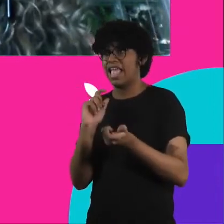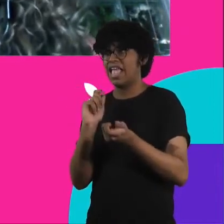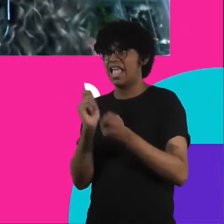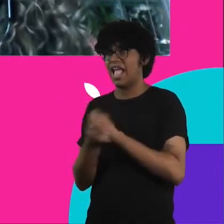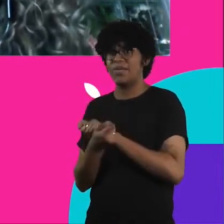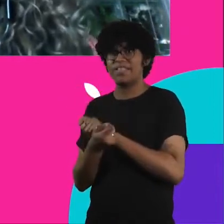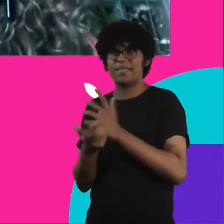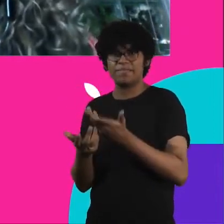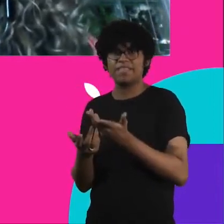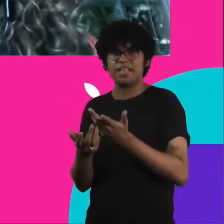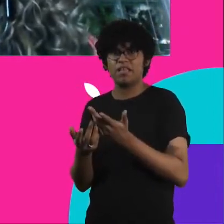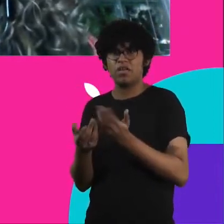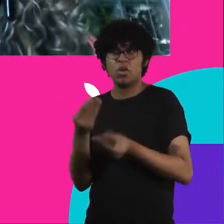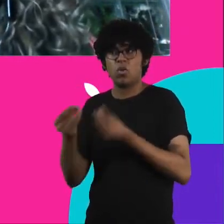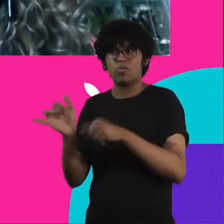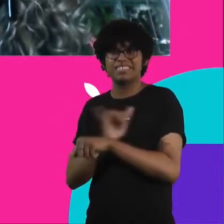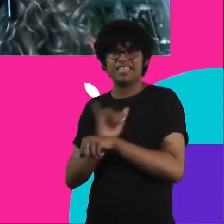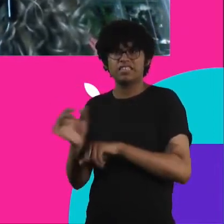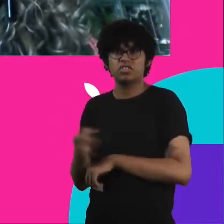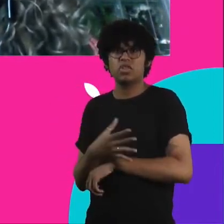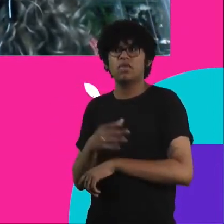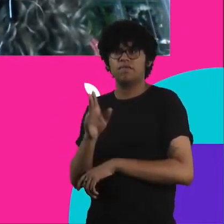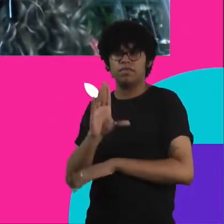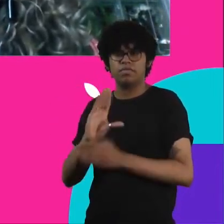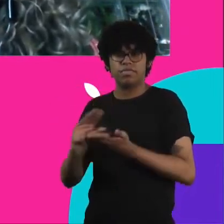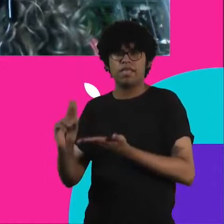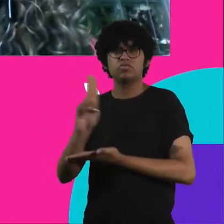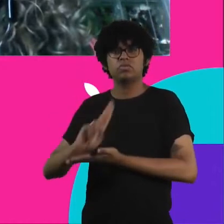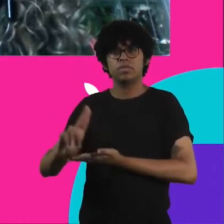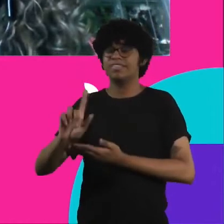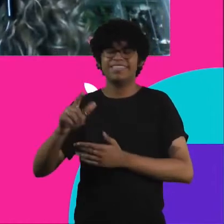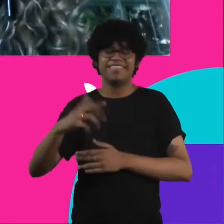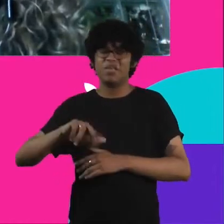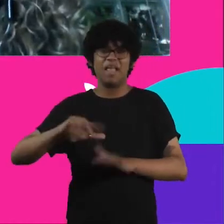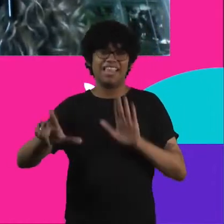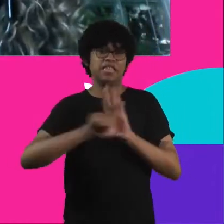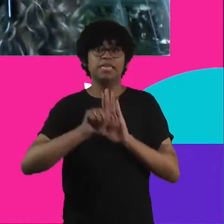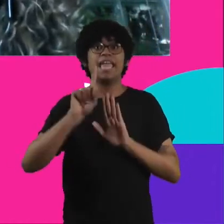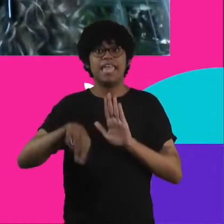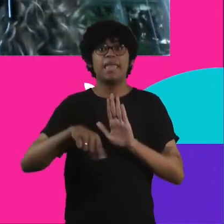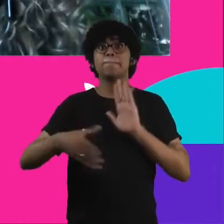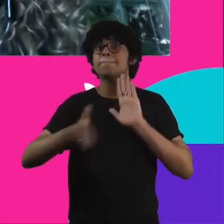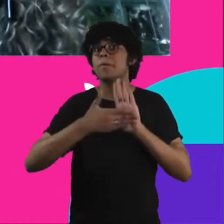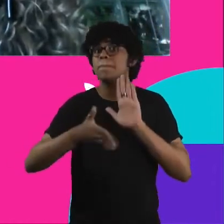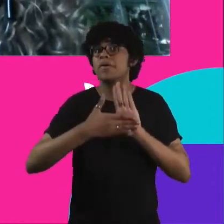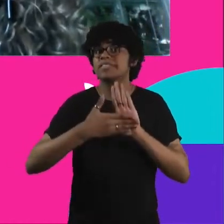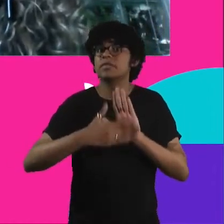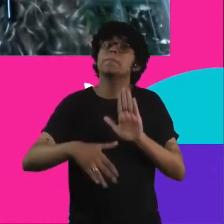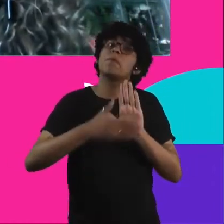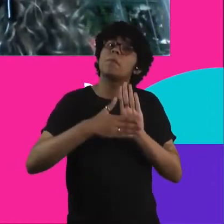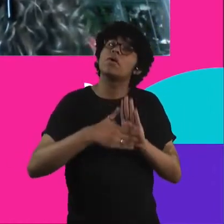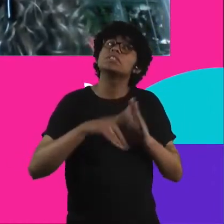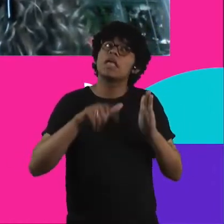esses dados. Então, assim, não é uma questão de uma lei, é uma questão de um princípio. o princípio de lidar com dados de